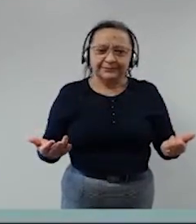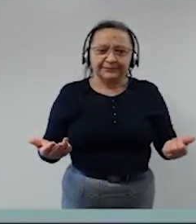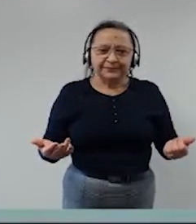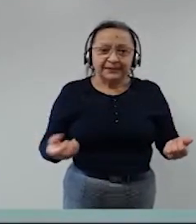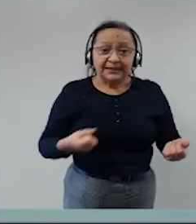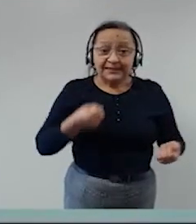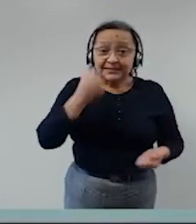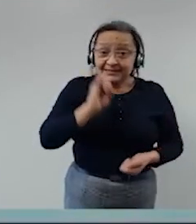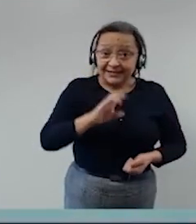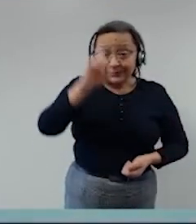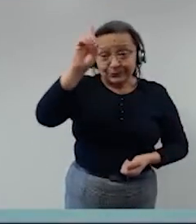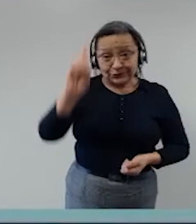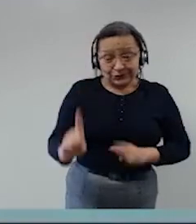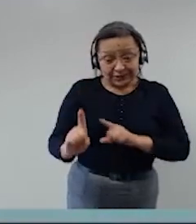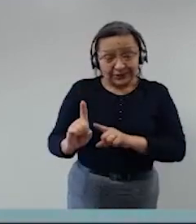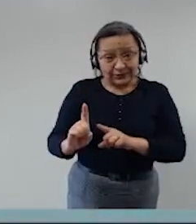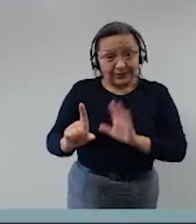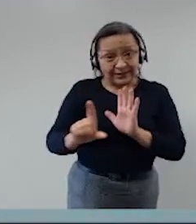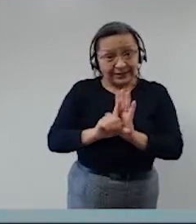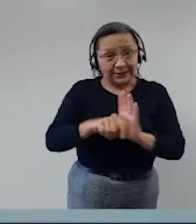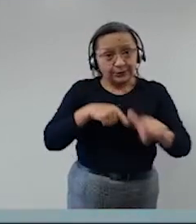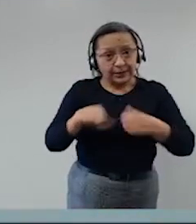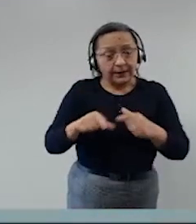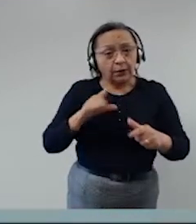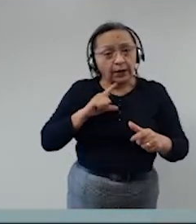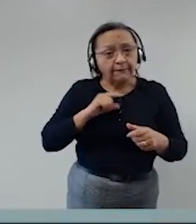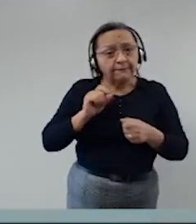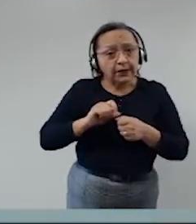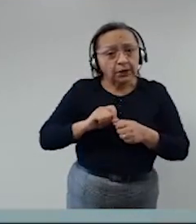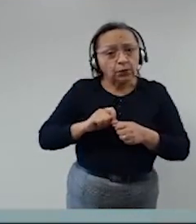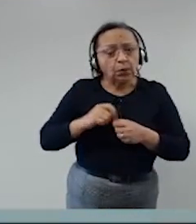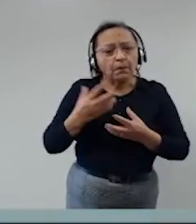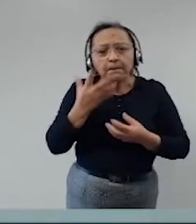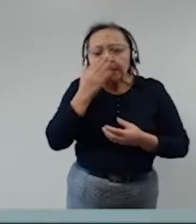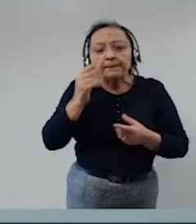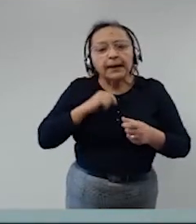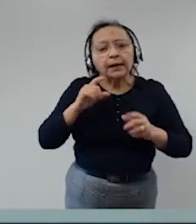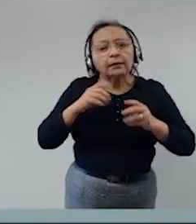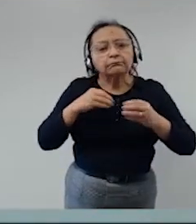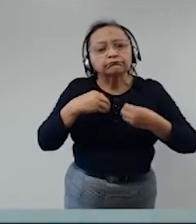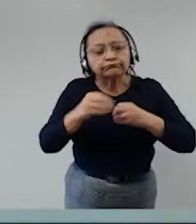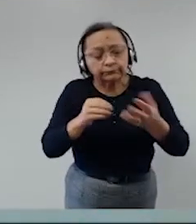Se o direito do trabalho é construído como um mecanismo de contenção